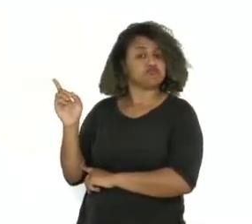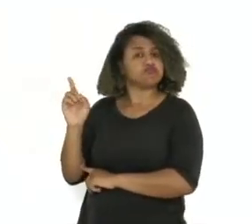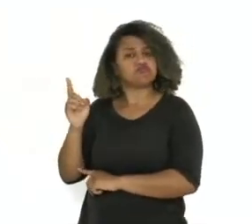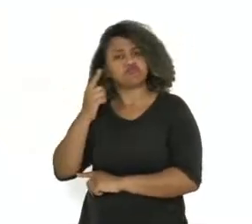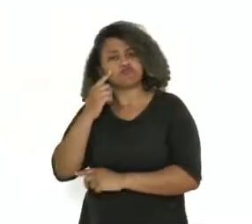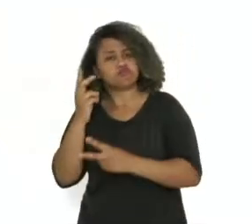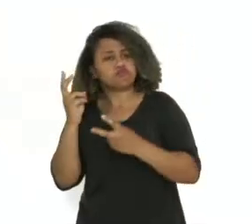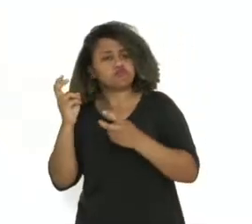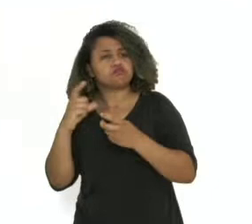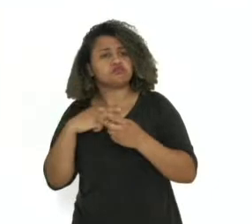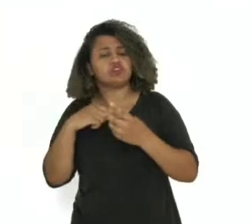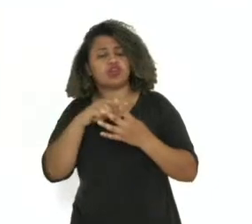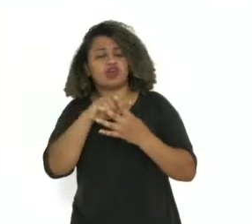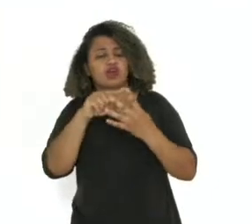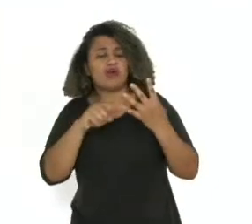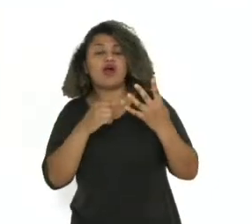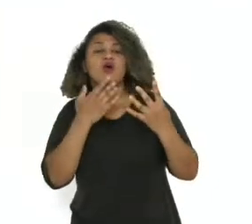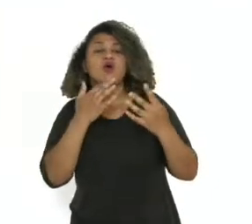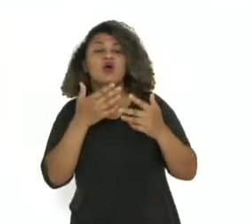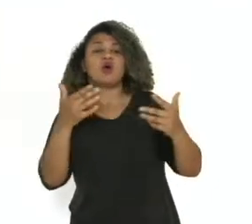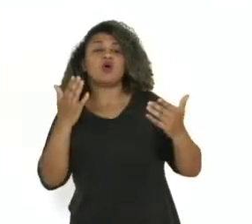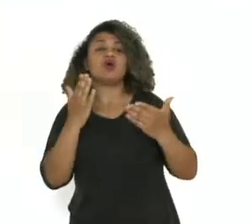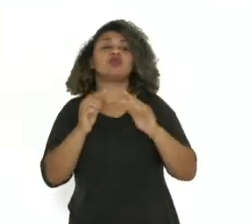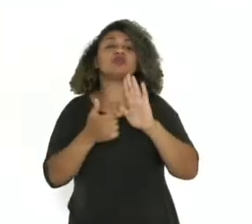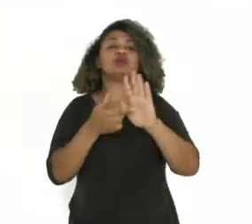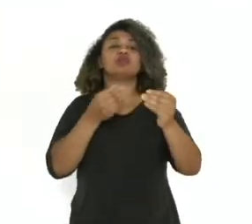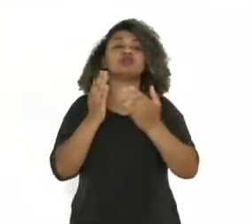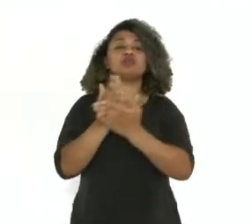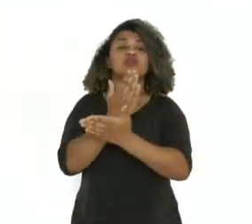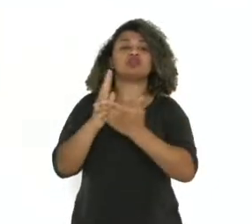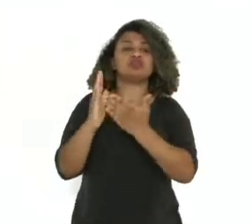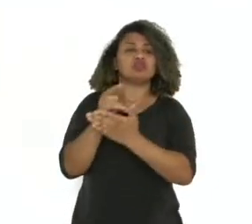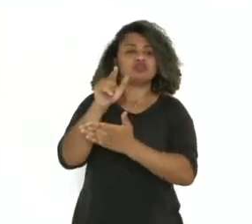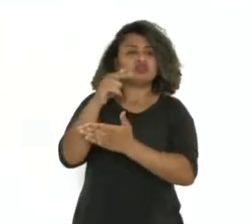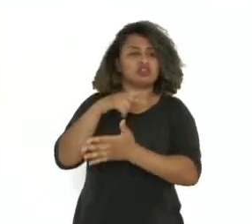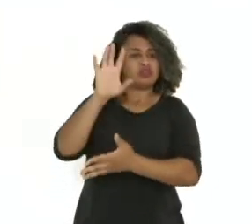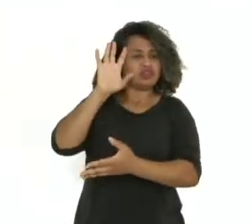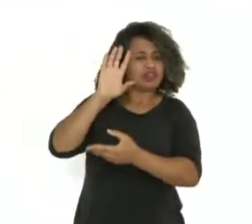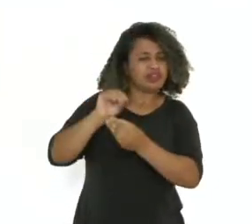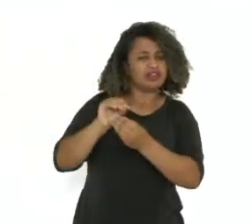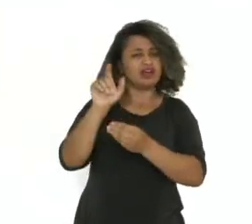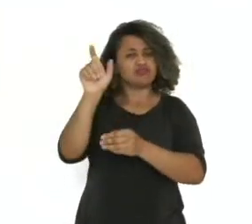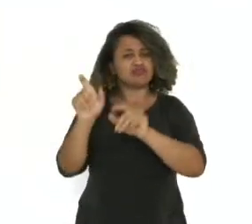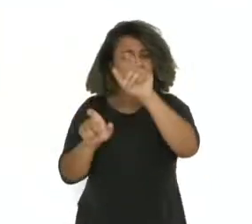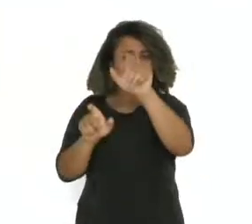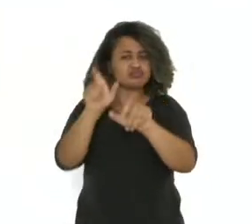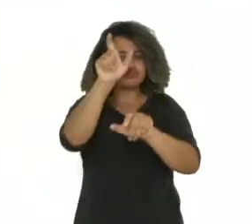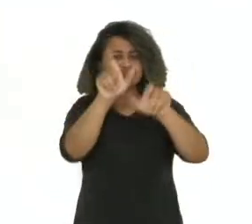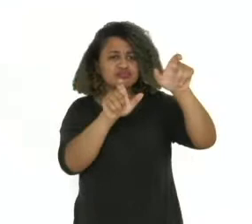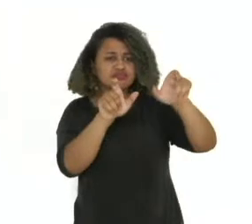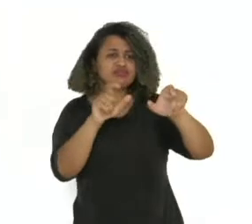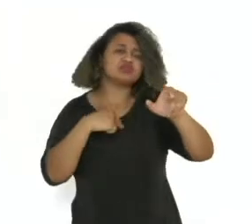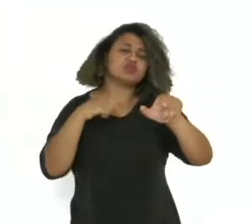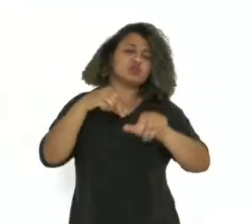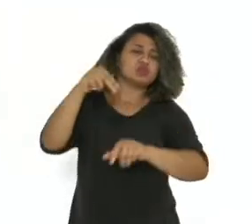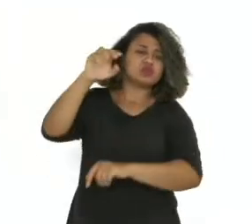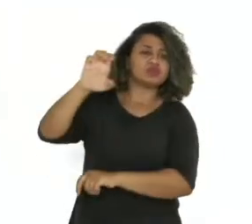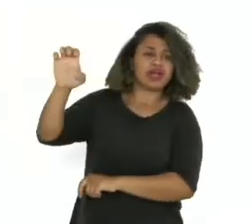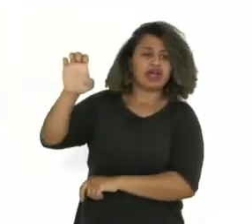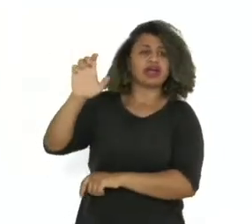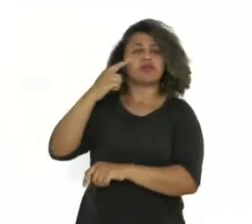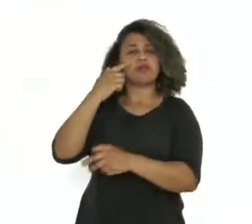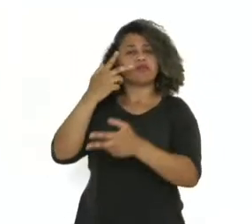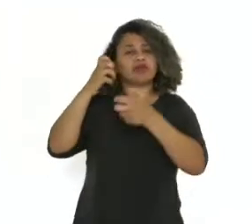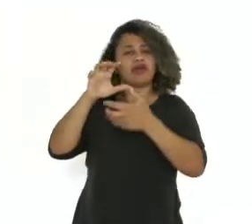justamente essa divisão. Vocês conseguem identificar quais são as sub-regiões nordestinas? Olhando o mapa